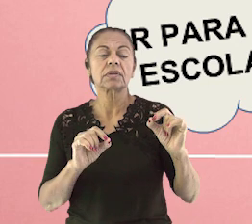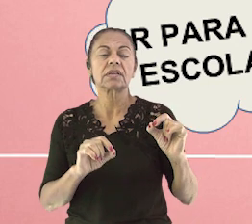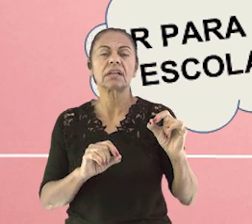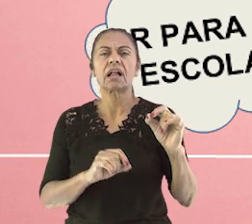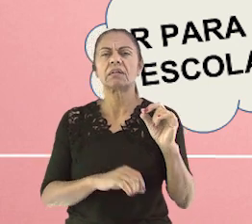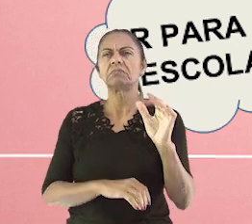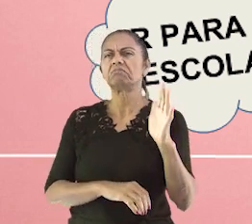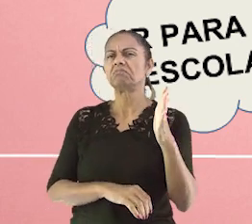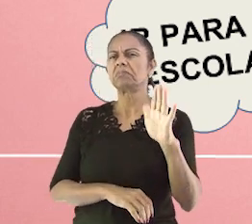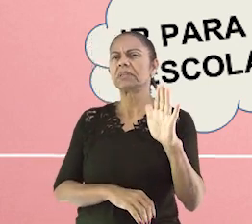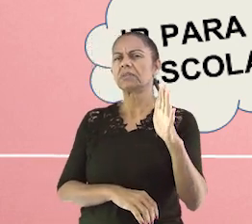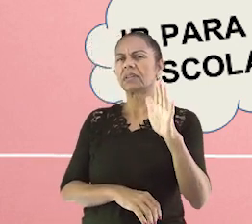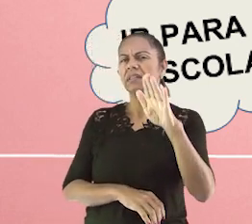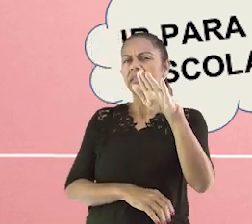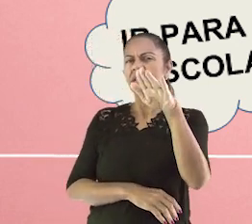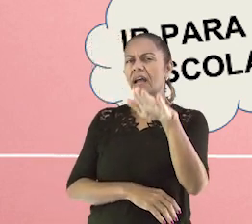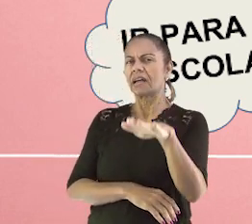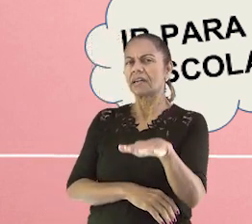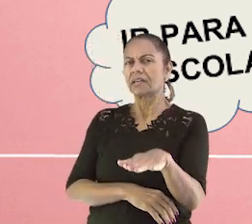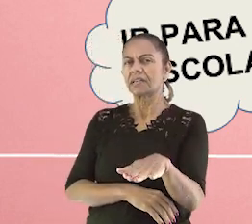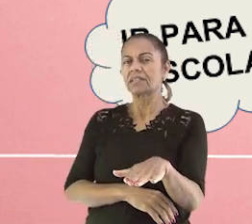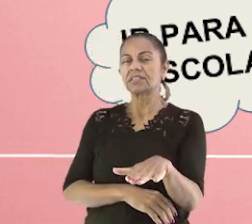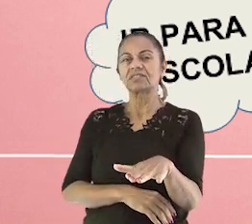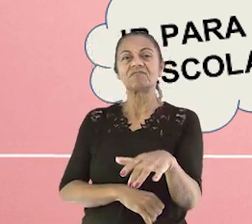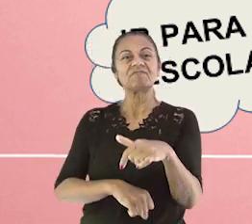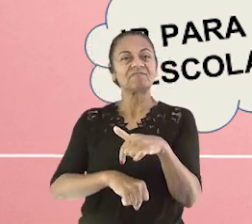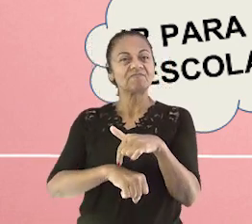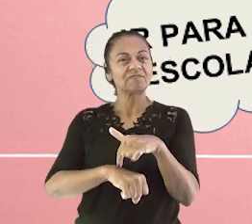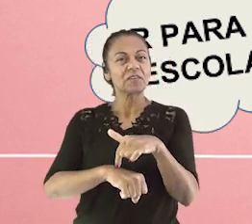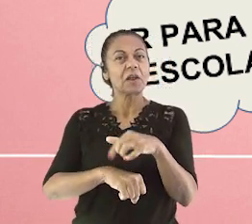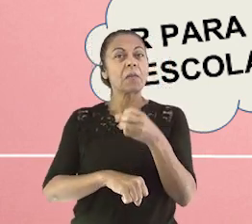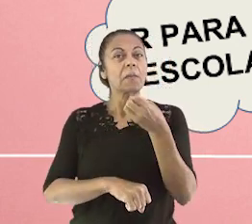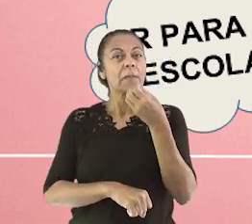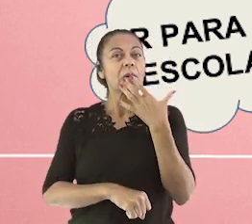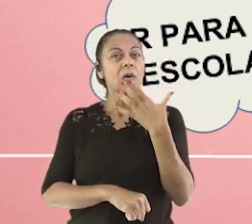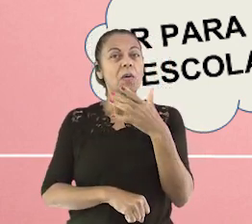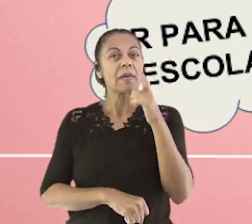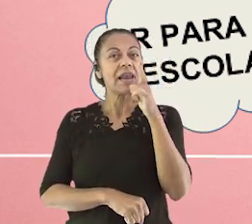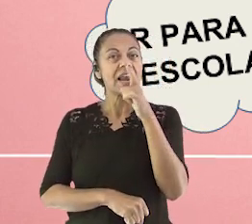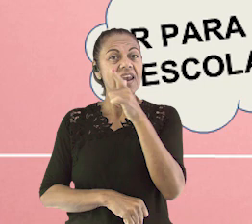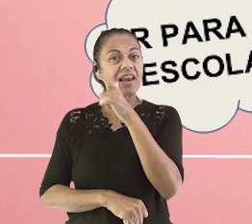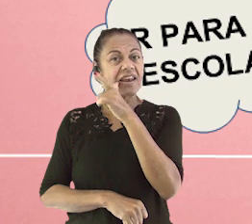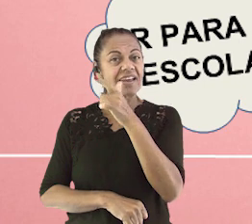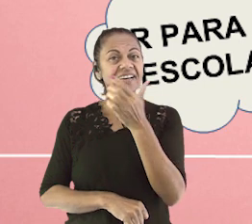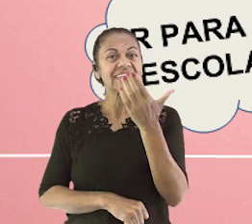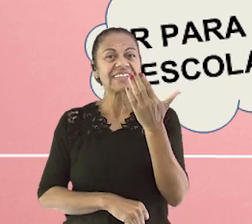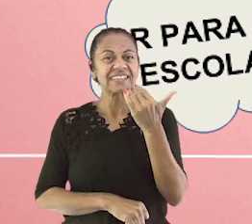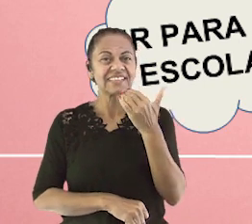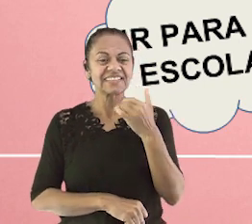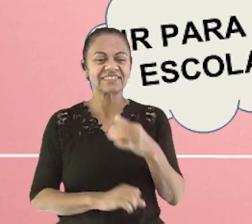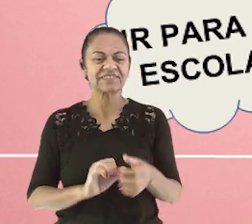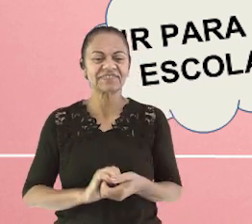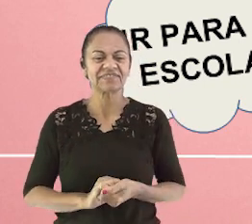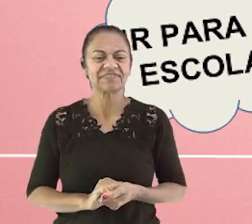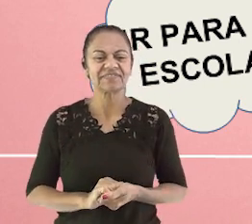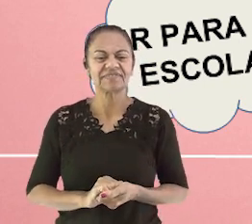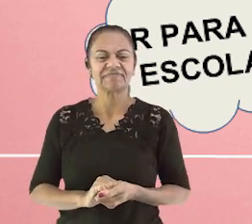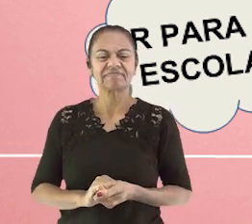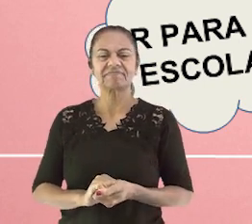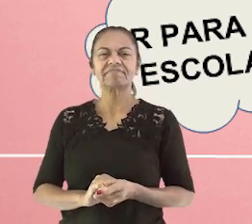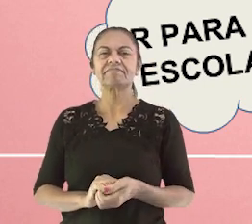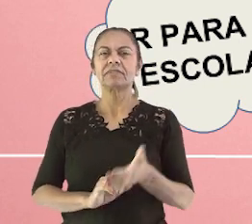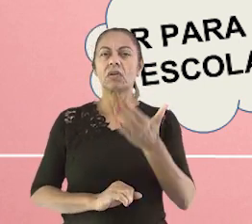quarto, no meio da tarde, seria um bom horário para o lanche. Então, agora é hora do